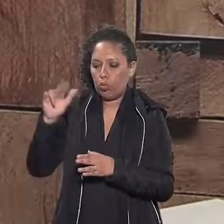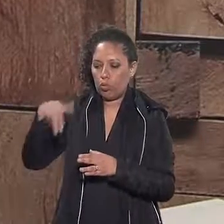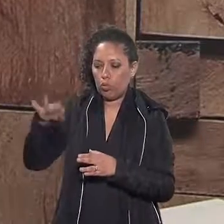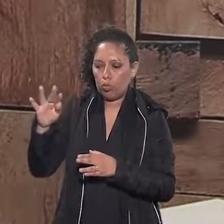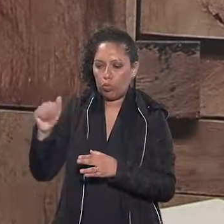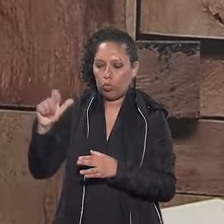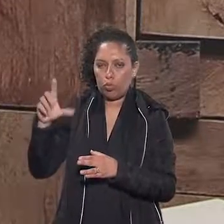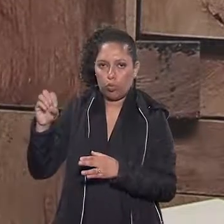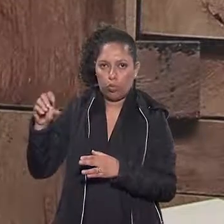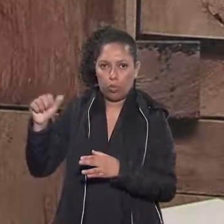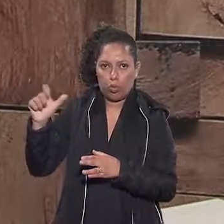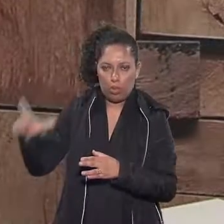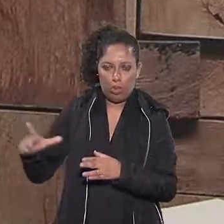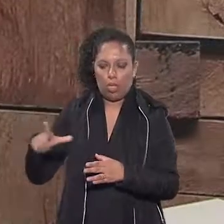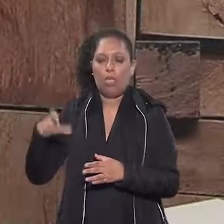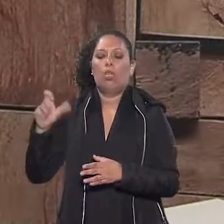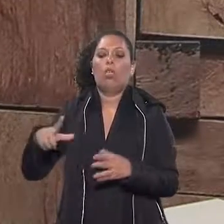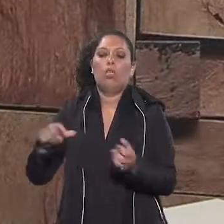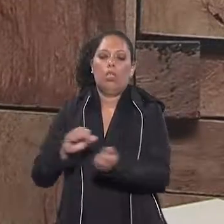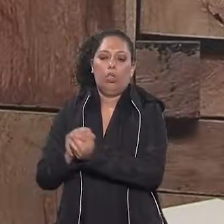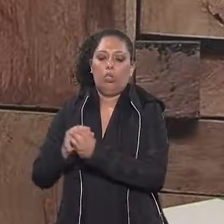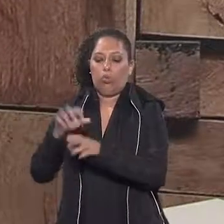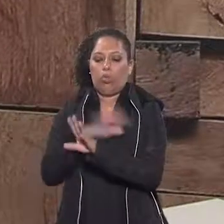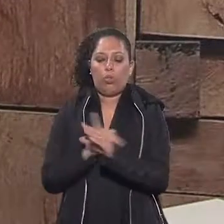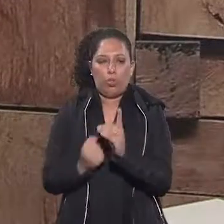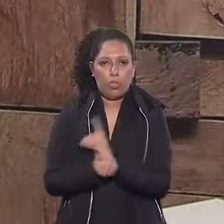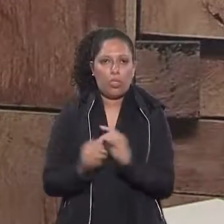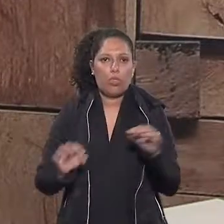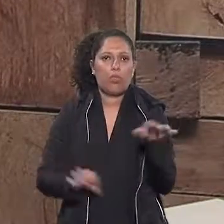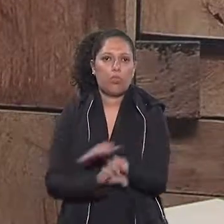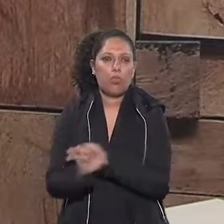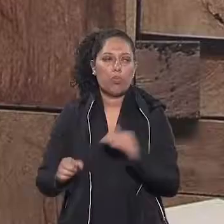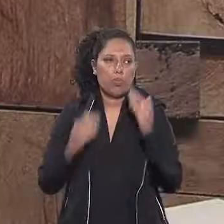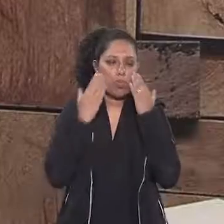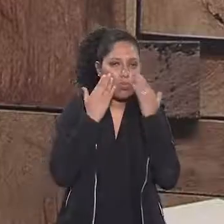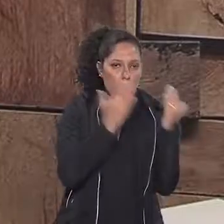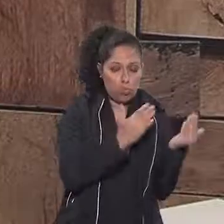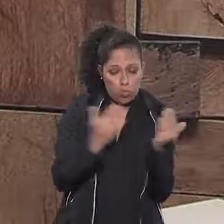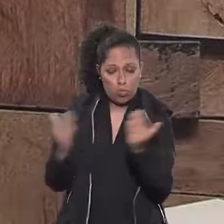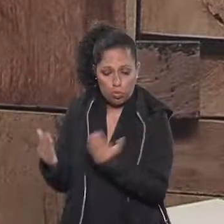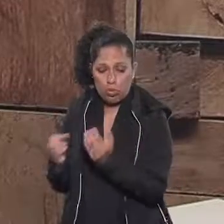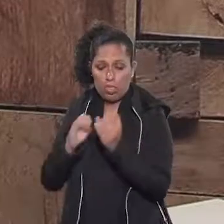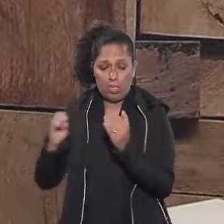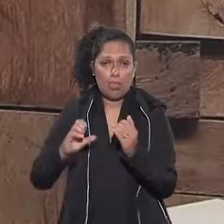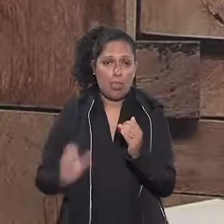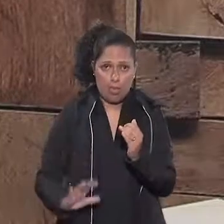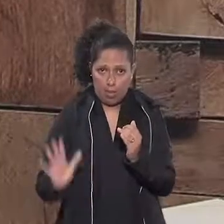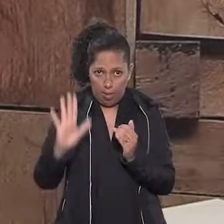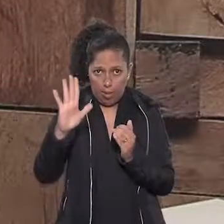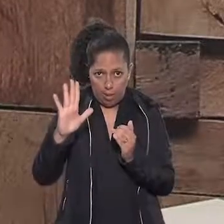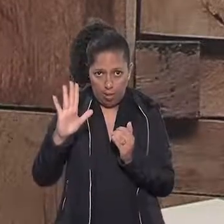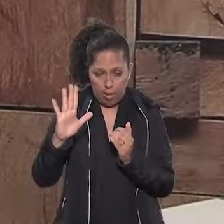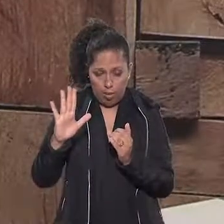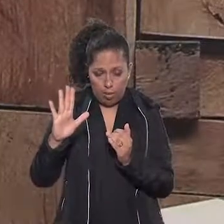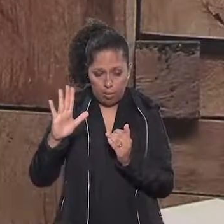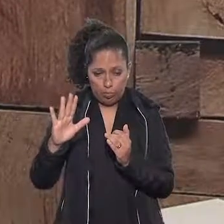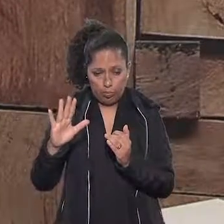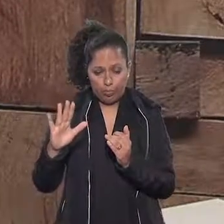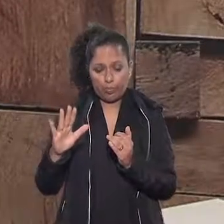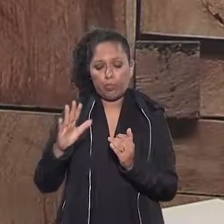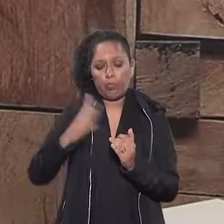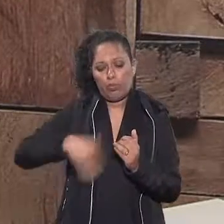né, da sociedade, também empresarial, de tentar mostrar que, olha, se é mais caro, a gente vai